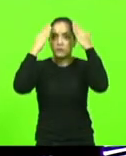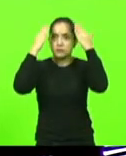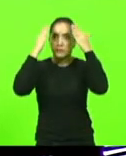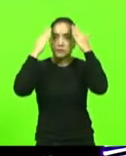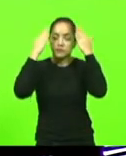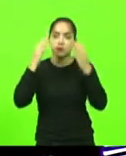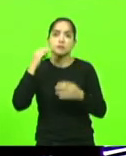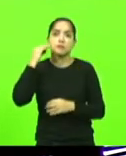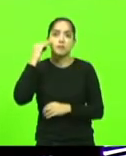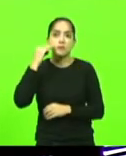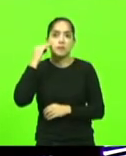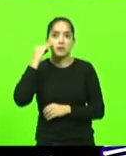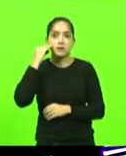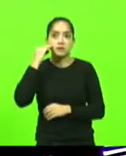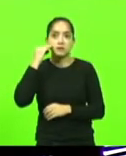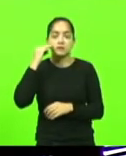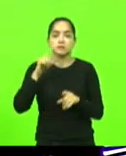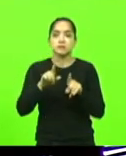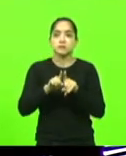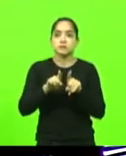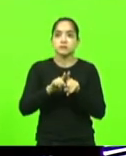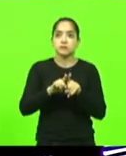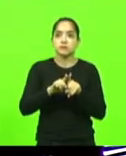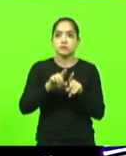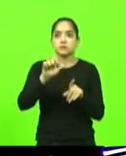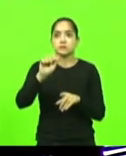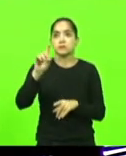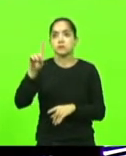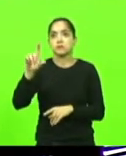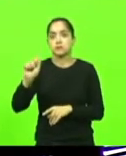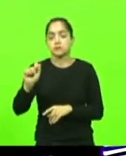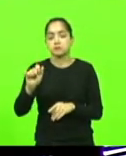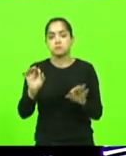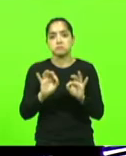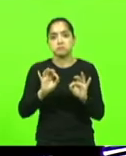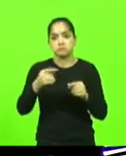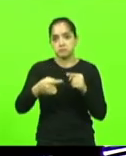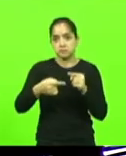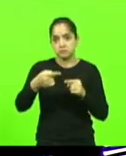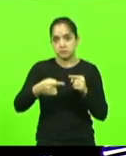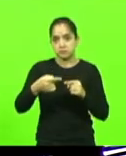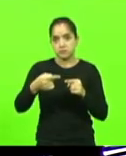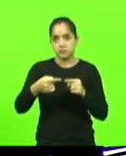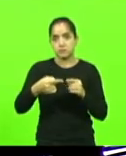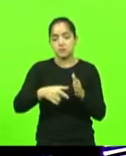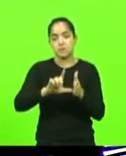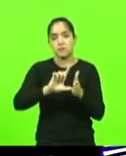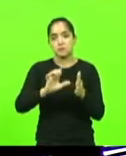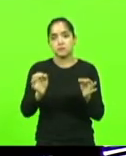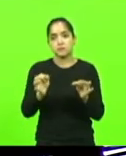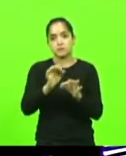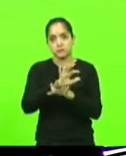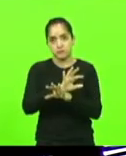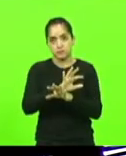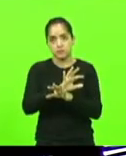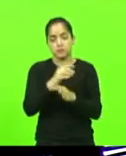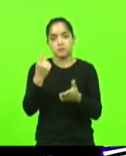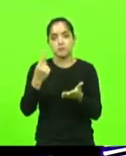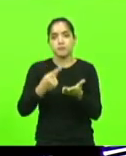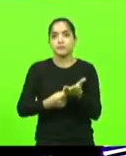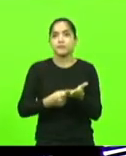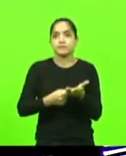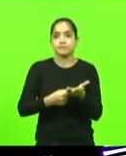Márcio Machado e a senhora deputada Ana de Luca. Nada mais havendo, o senhor presidente, antes de encerrar a sessão, convocou